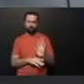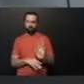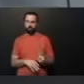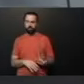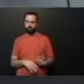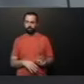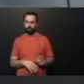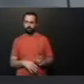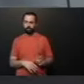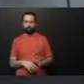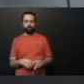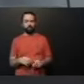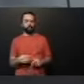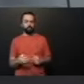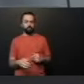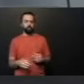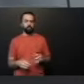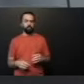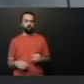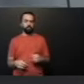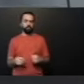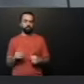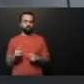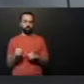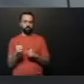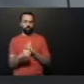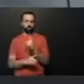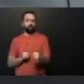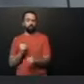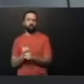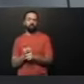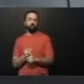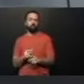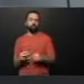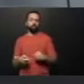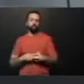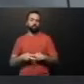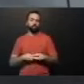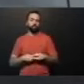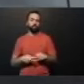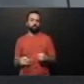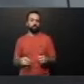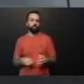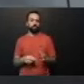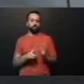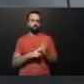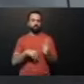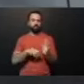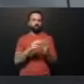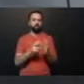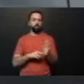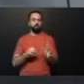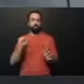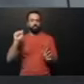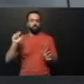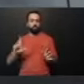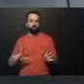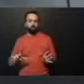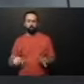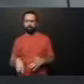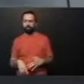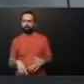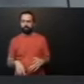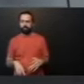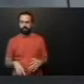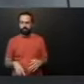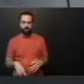e depois pintar esses verbos de azul. Tá? Vamos lá achar quais são os verbos no imperativo. Pega aí o lápis de